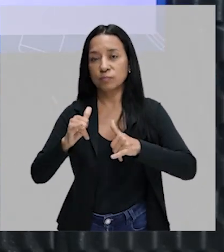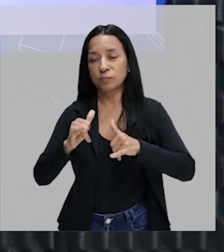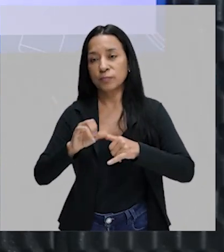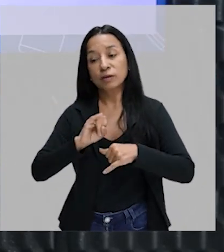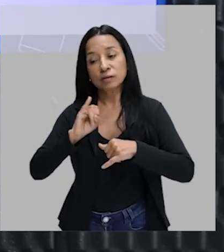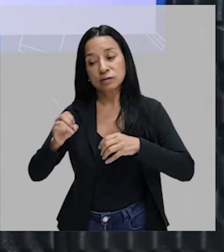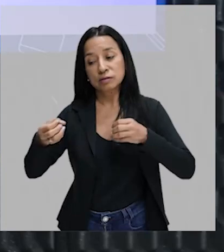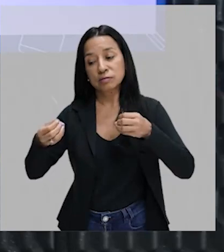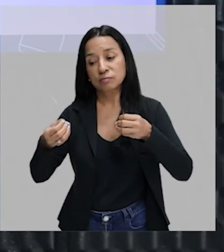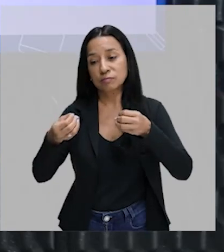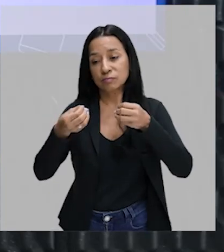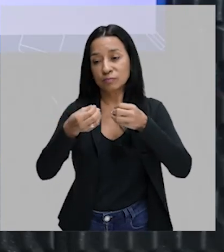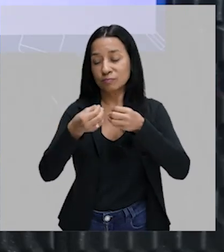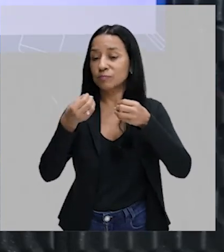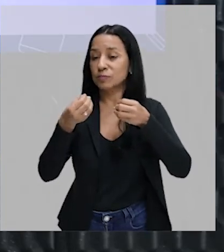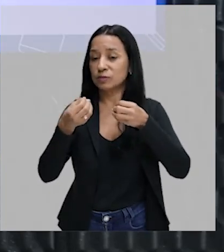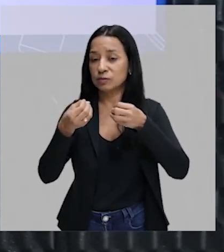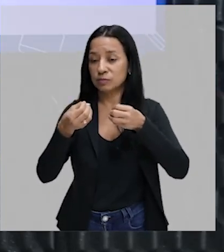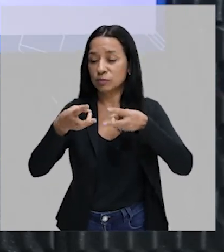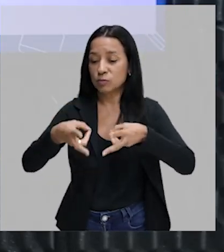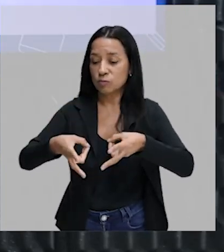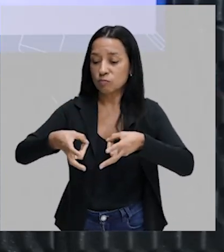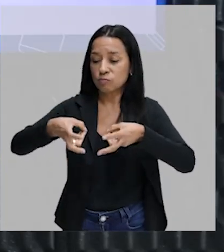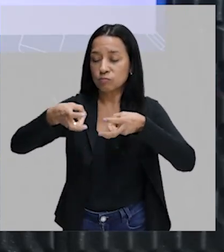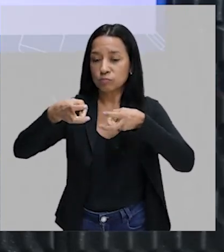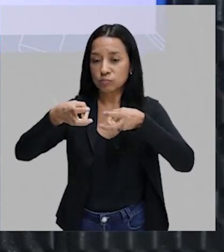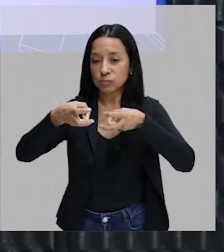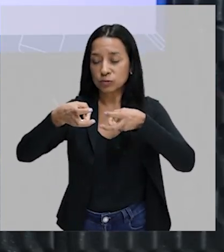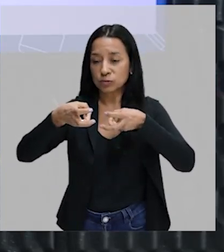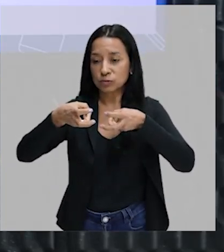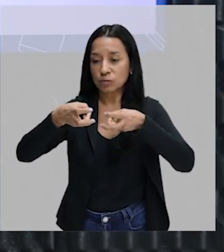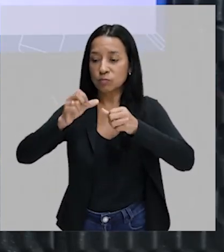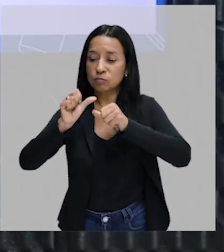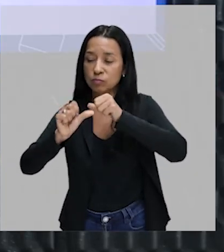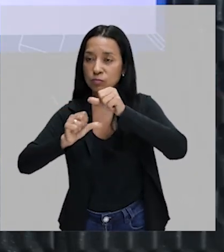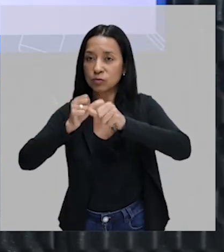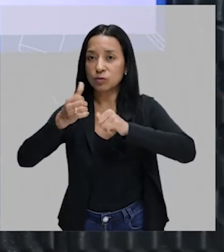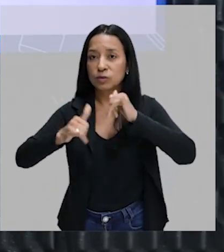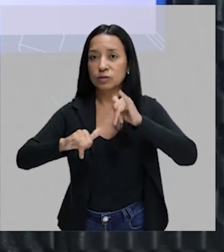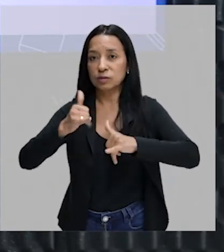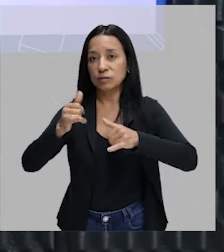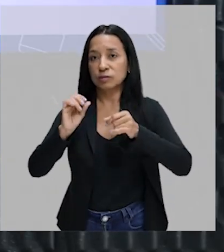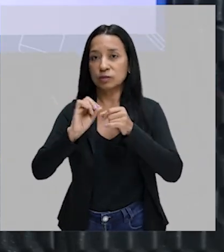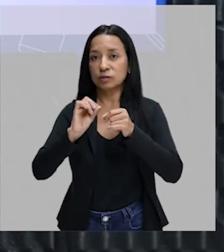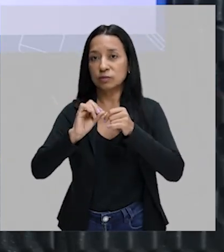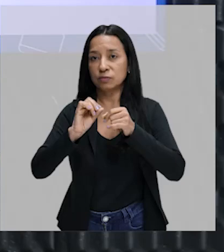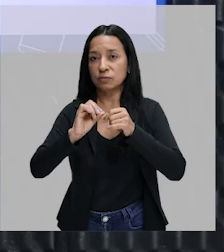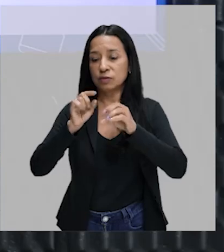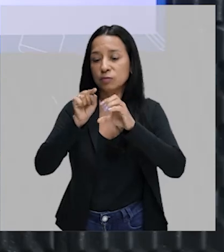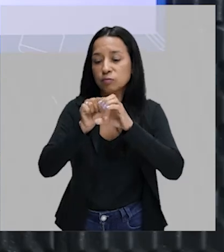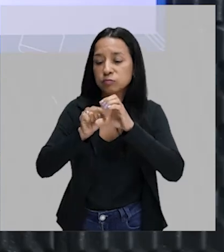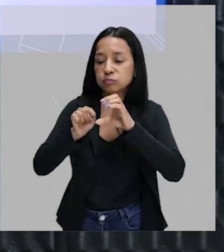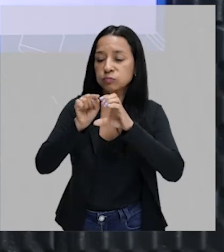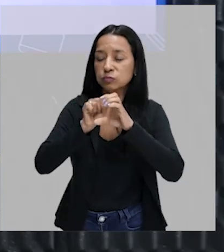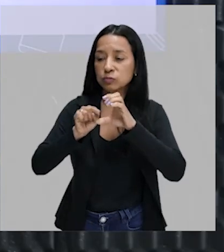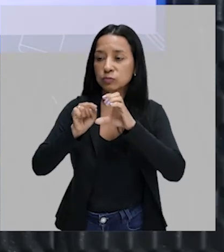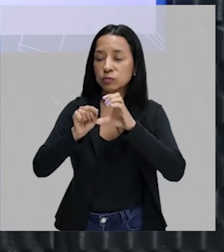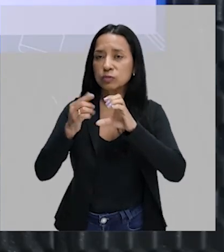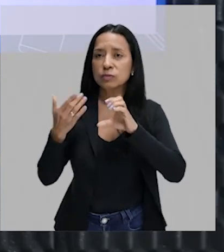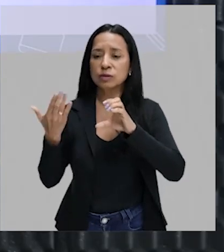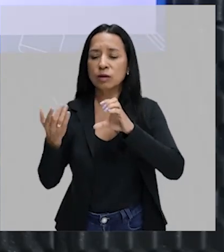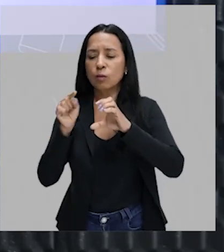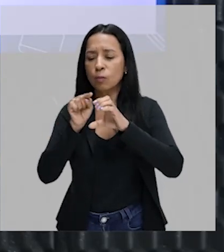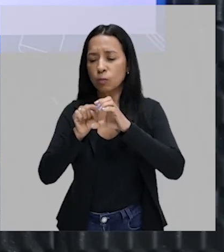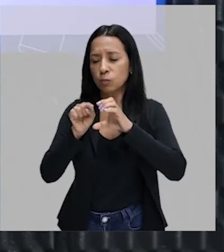as enzimas catalisam reações químicas e elas são produzidas pelo núcleo, então